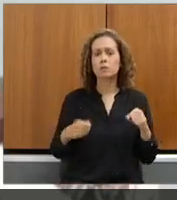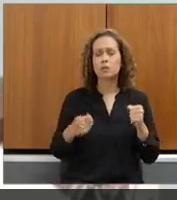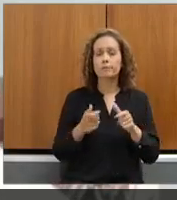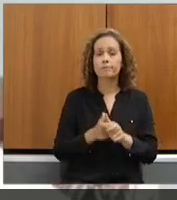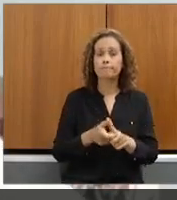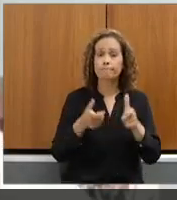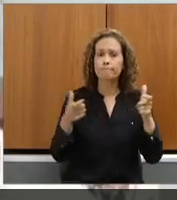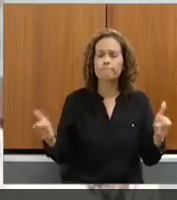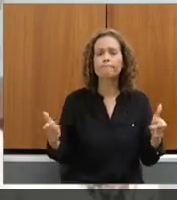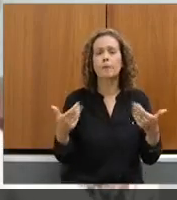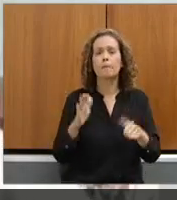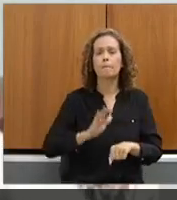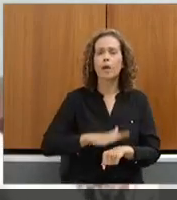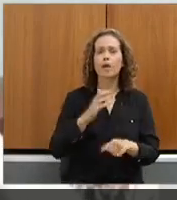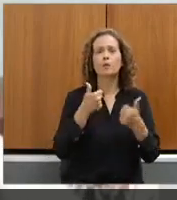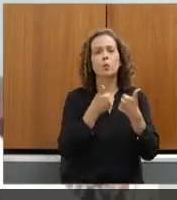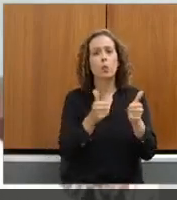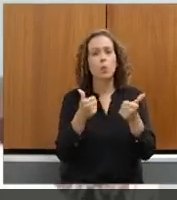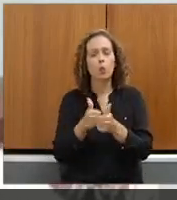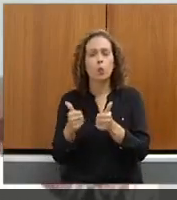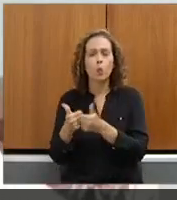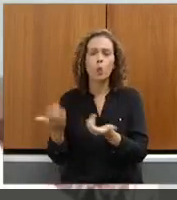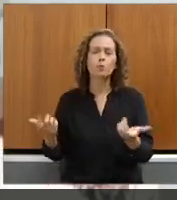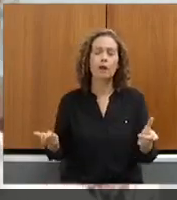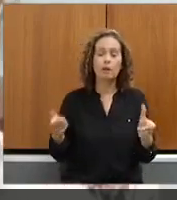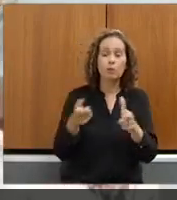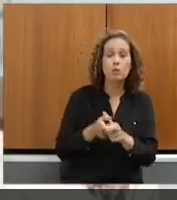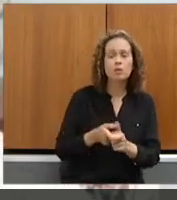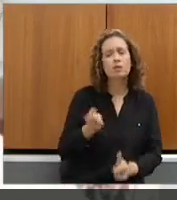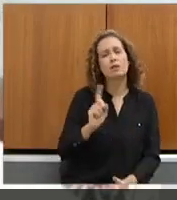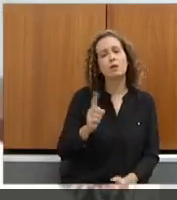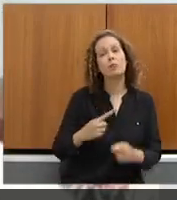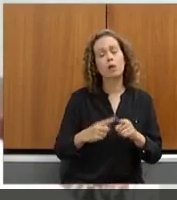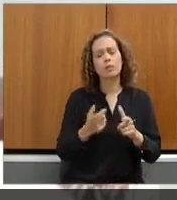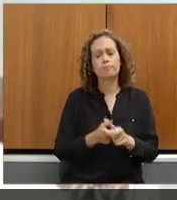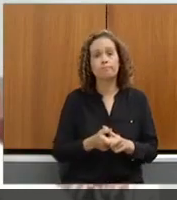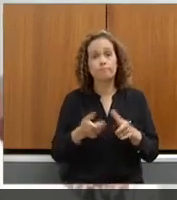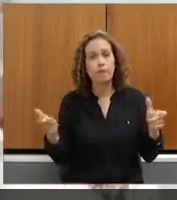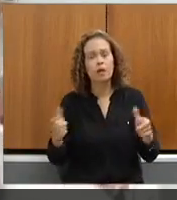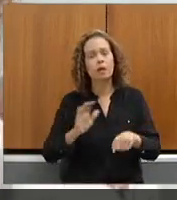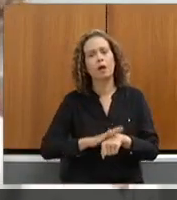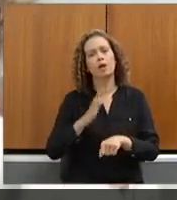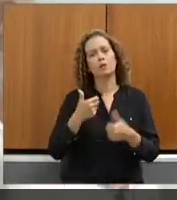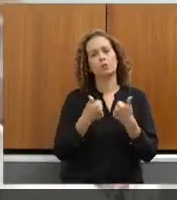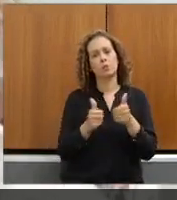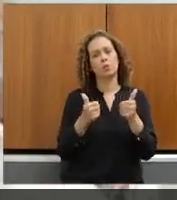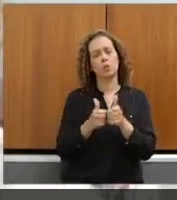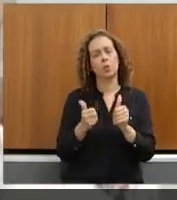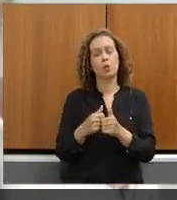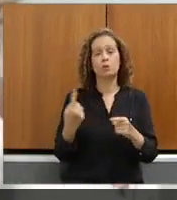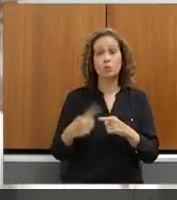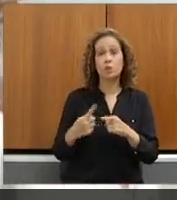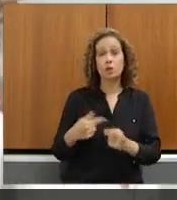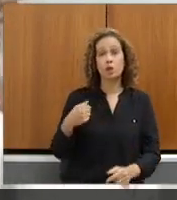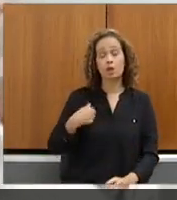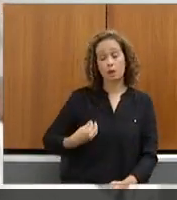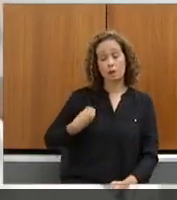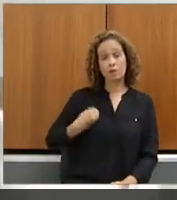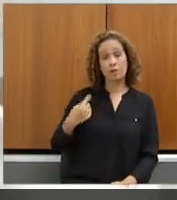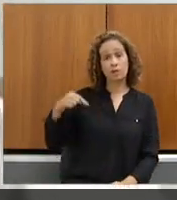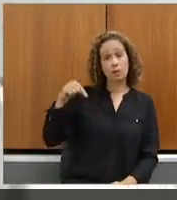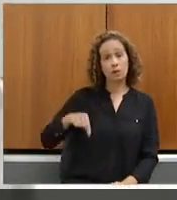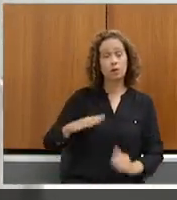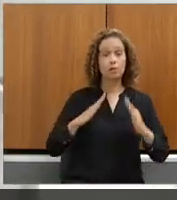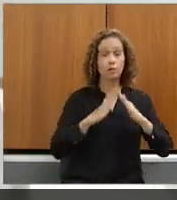uma ampliação da frota dos ônibus não a redução dessa e eu tô falando a partir de muito espaço que aqui que eu vivo né tô